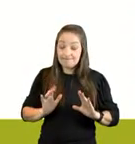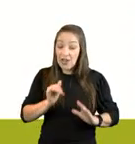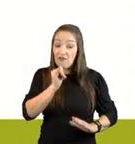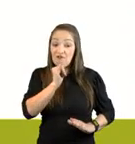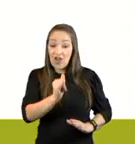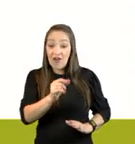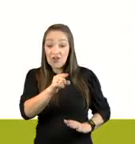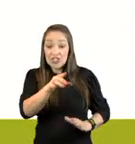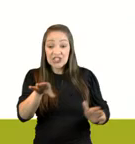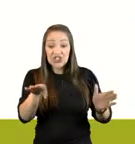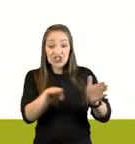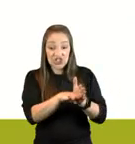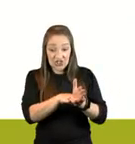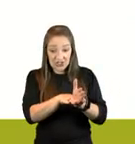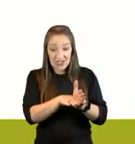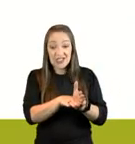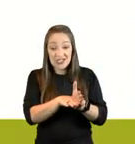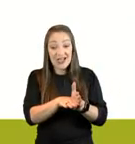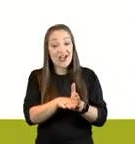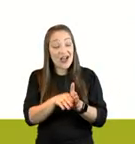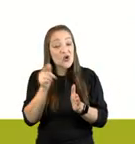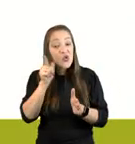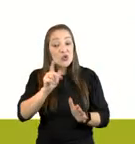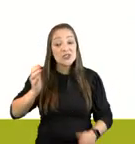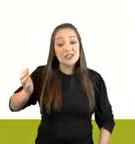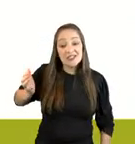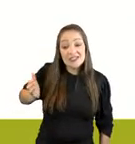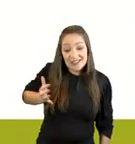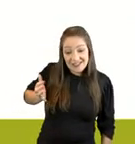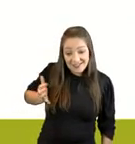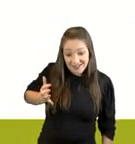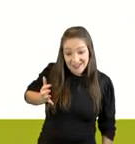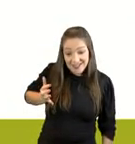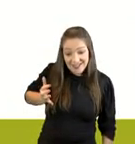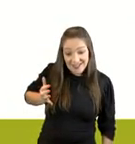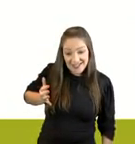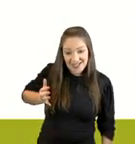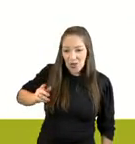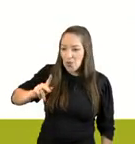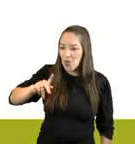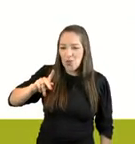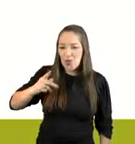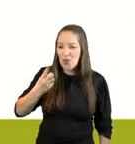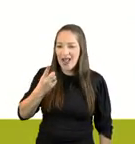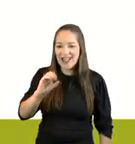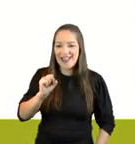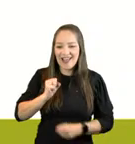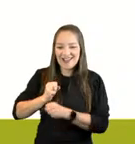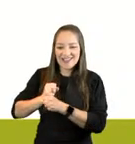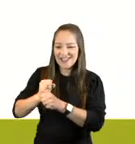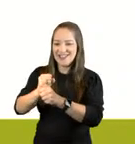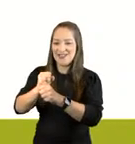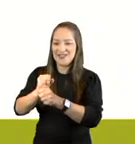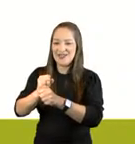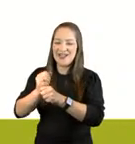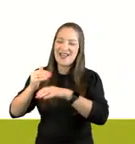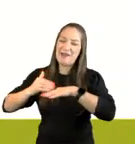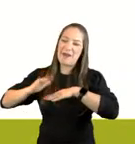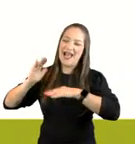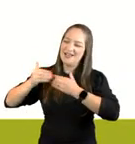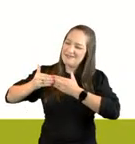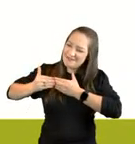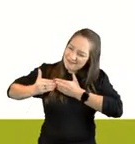você chegar e para você alcançar a riqueza, não é 10 anos, é muito mais.